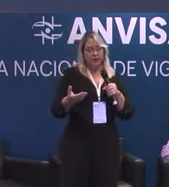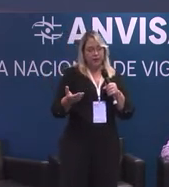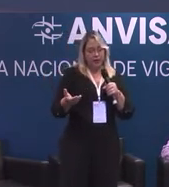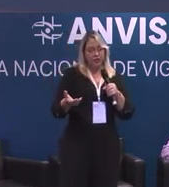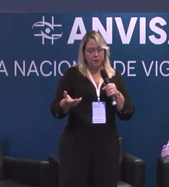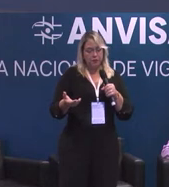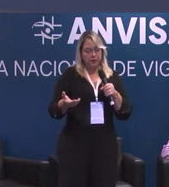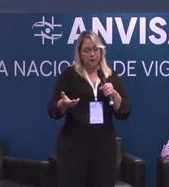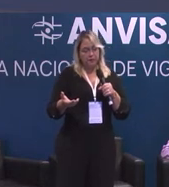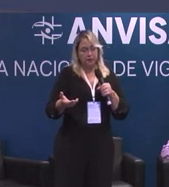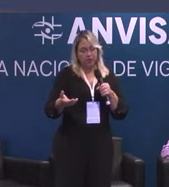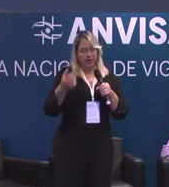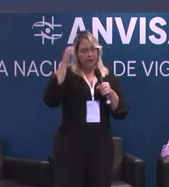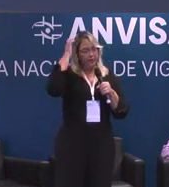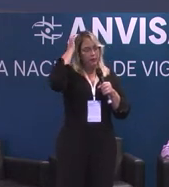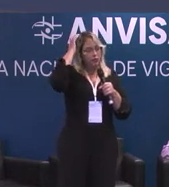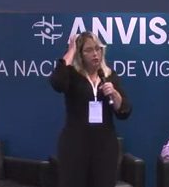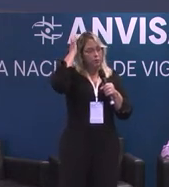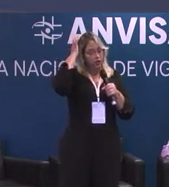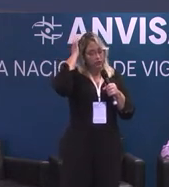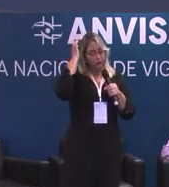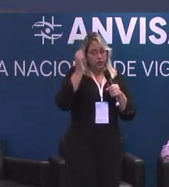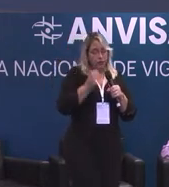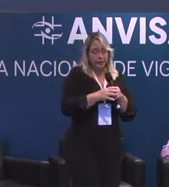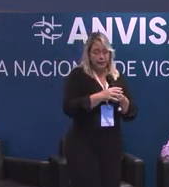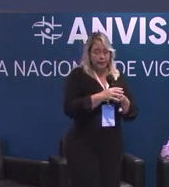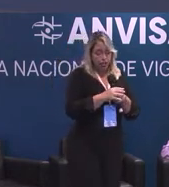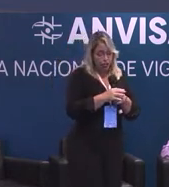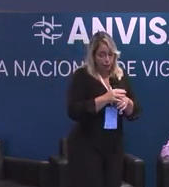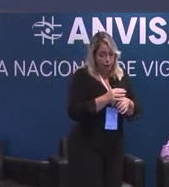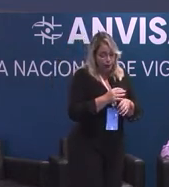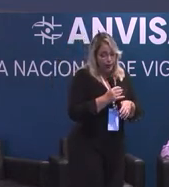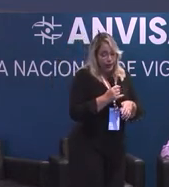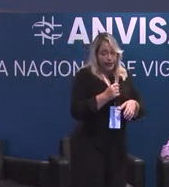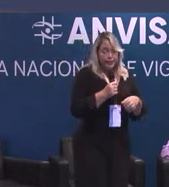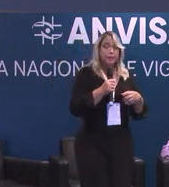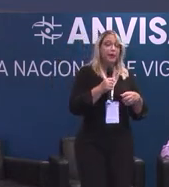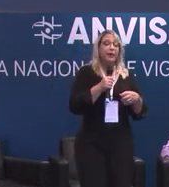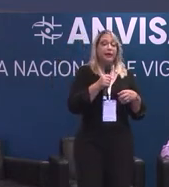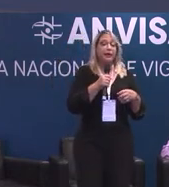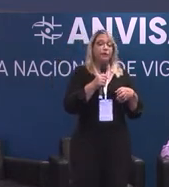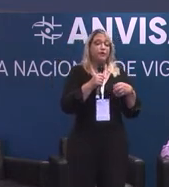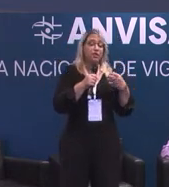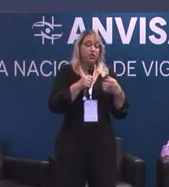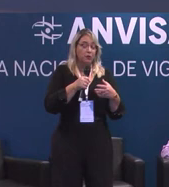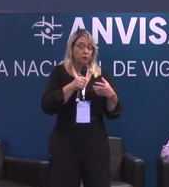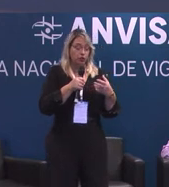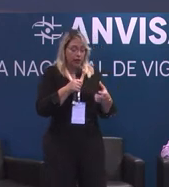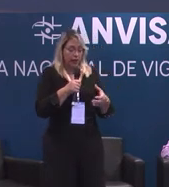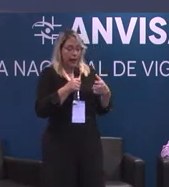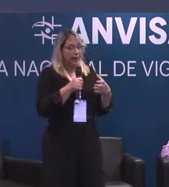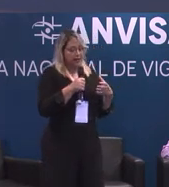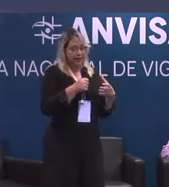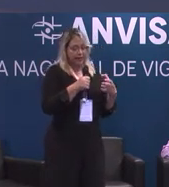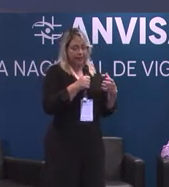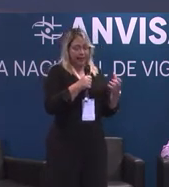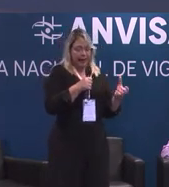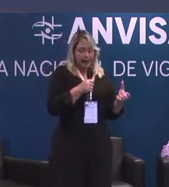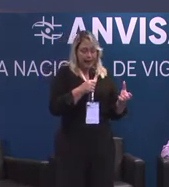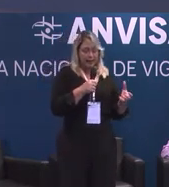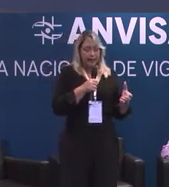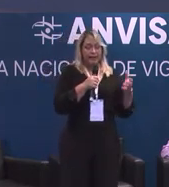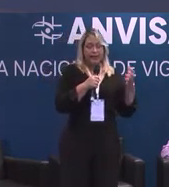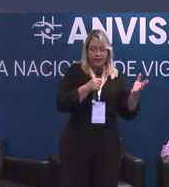facilitar o engajamento das pessoas na realização dos objetivos da qualidade na gestão. E também vocês demonstraram capacidade